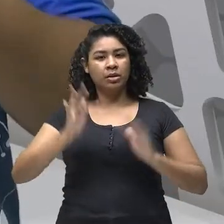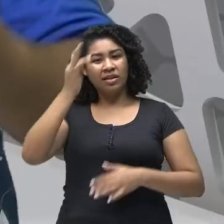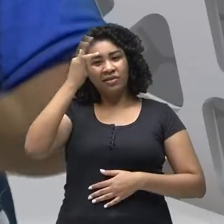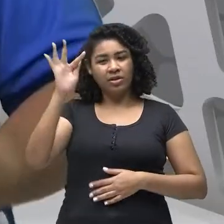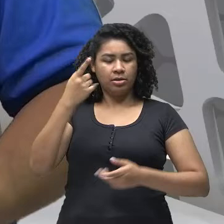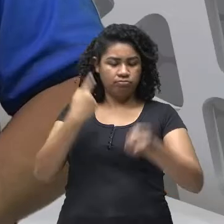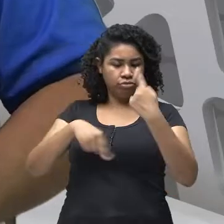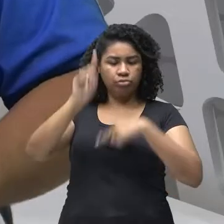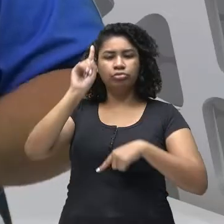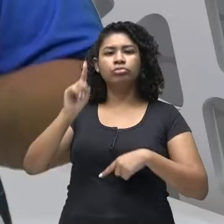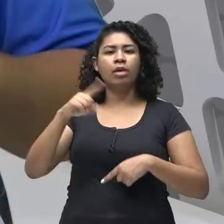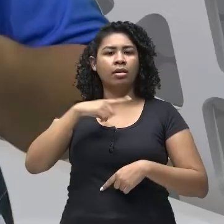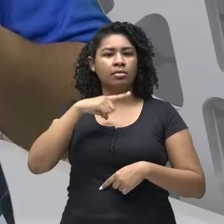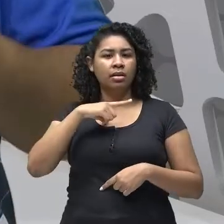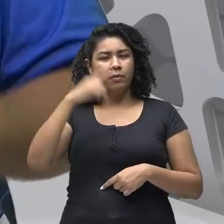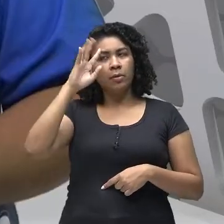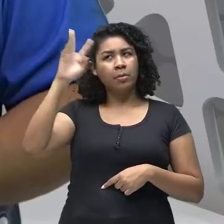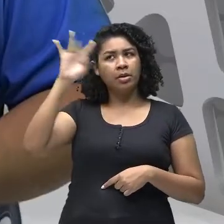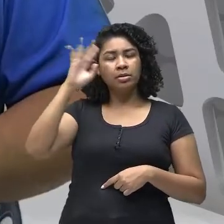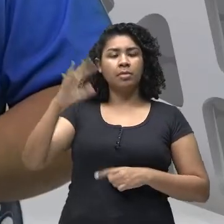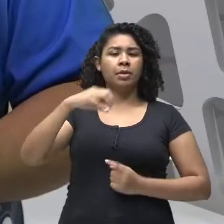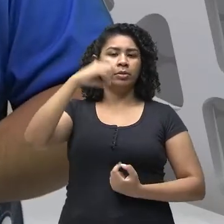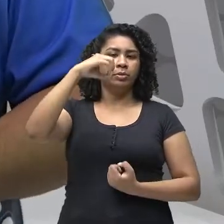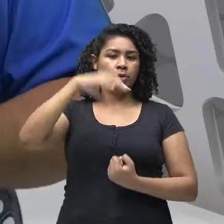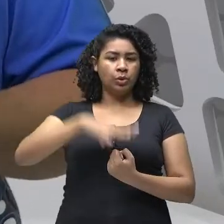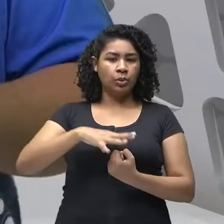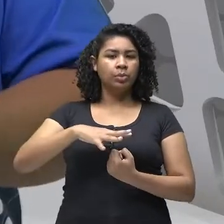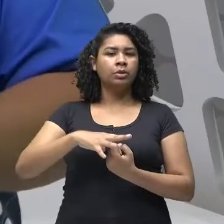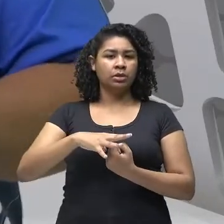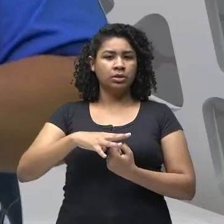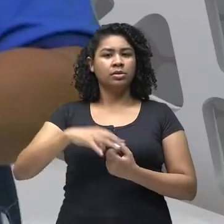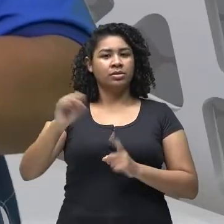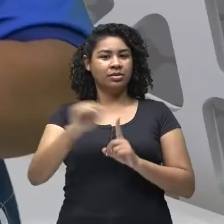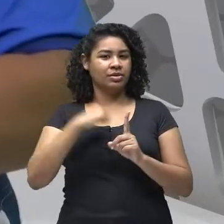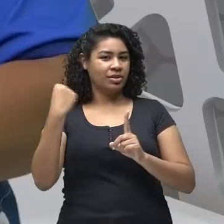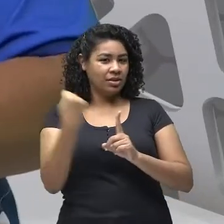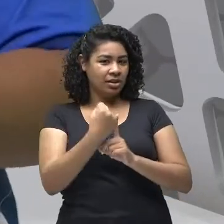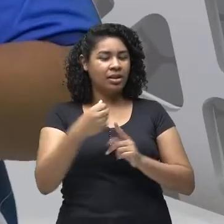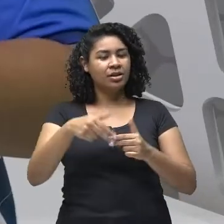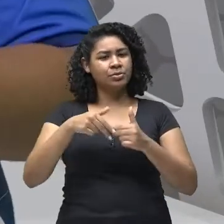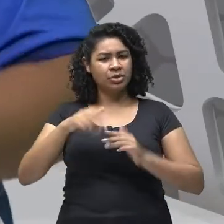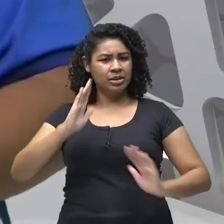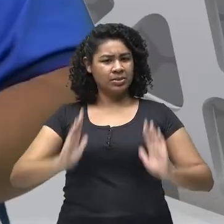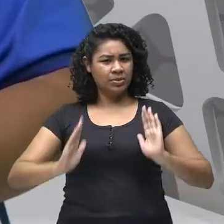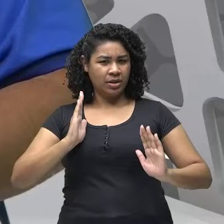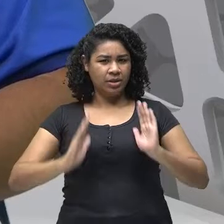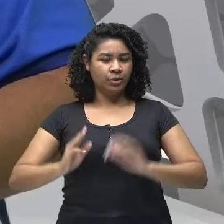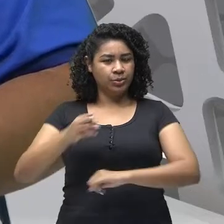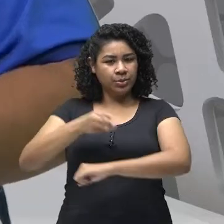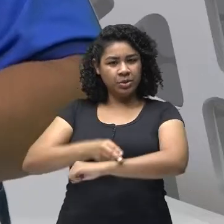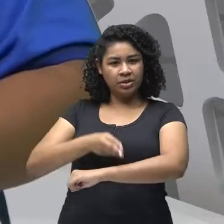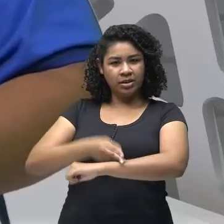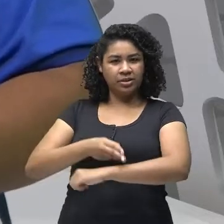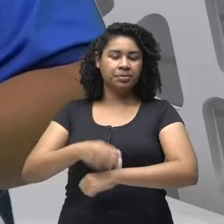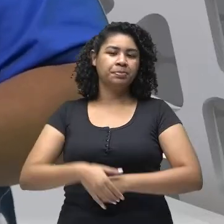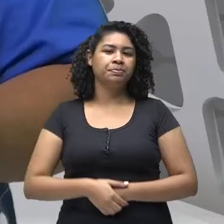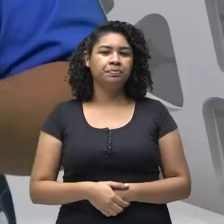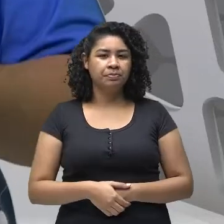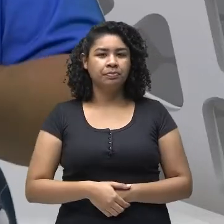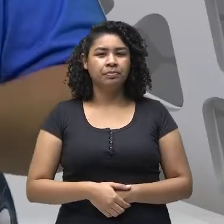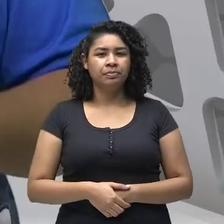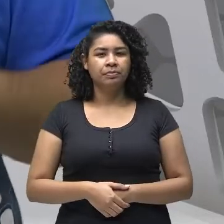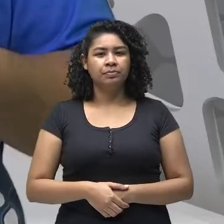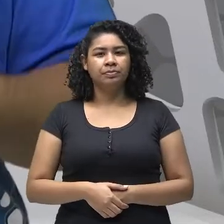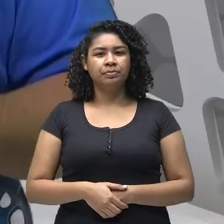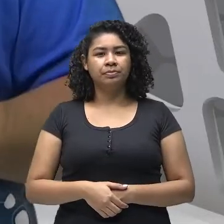do iluminismo presentes na sociedade, que aconteceu também durante esse período chamado de moderno. Mas